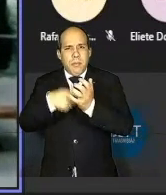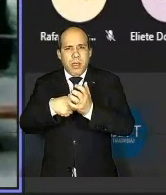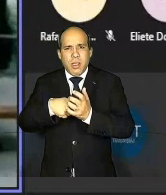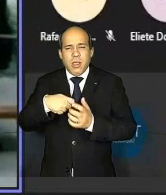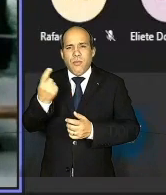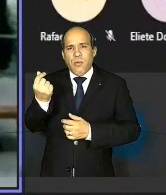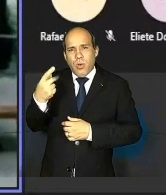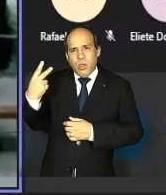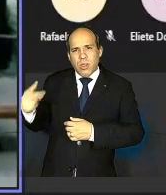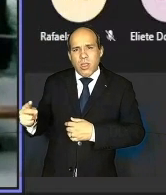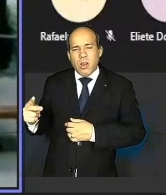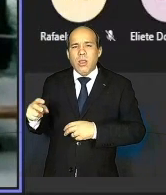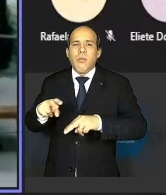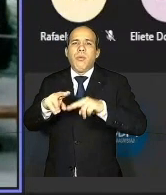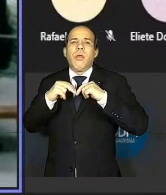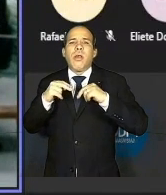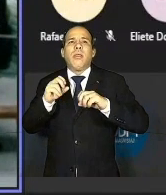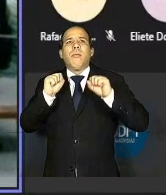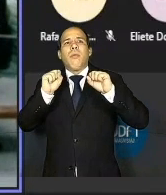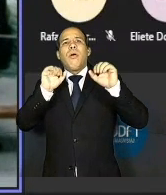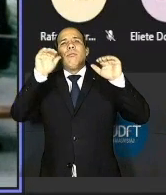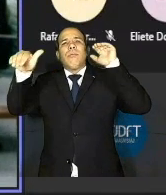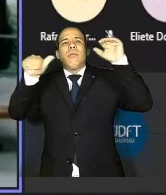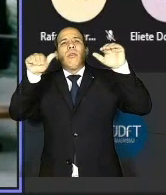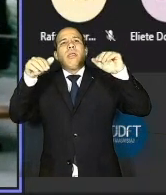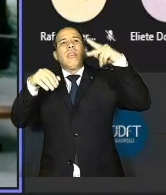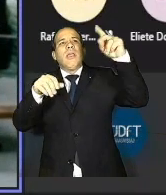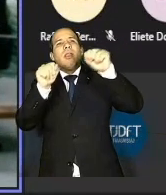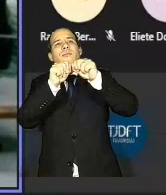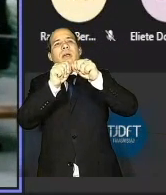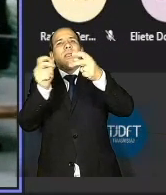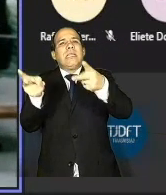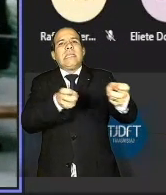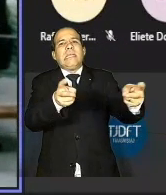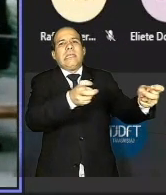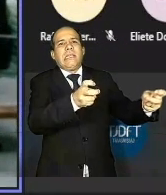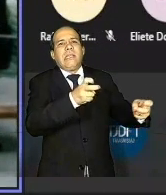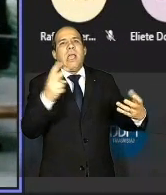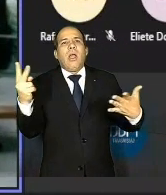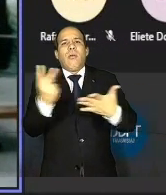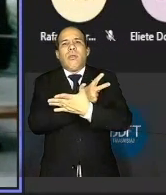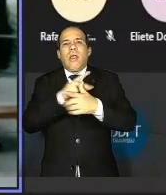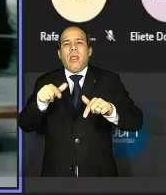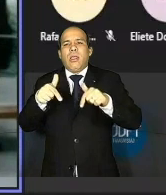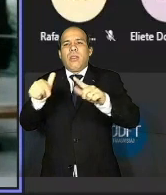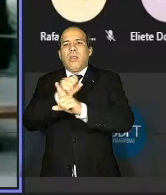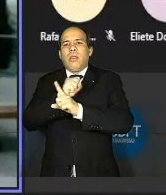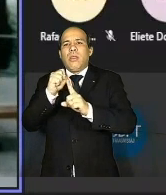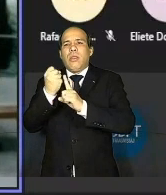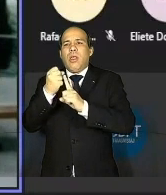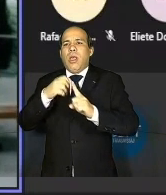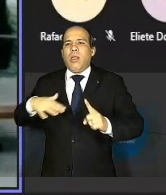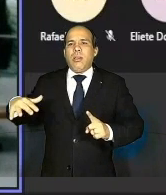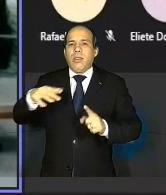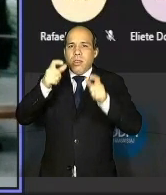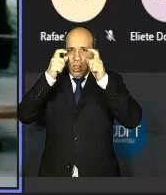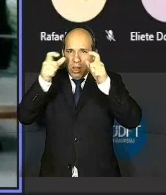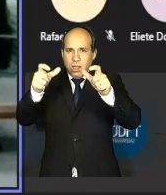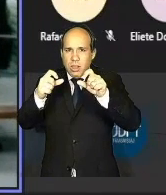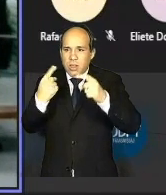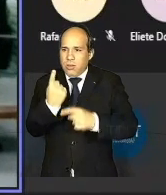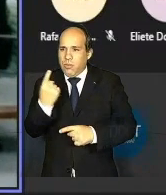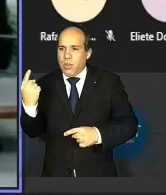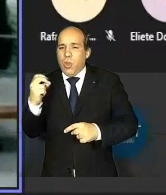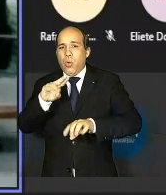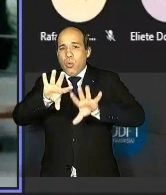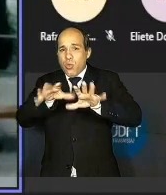do objeto ou do valor da condenação depender de ato que deva ser praticado pelo réu, o que comumente ocorre em ações civis públicas para a